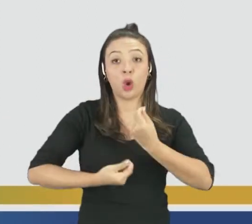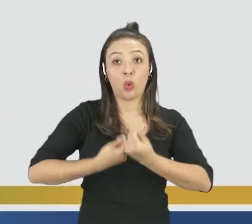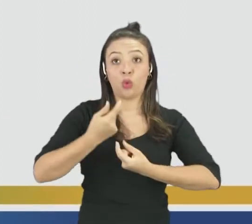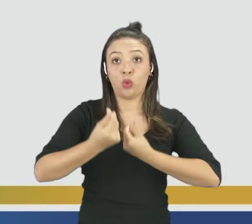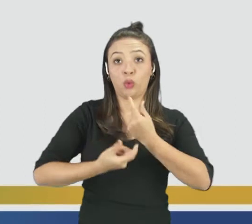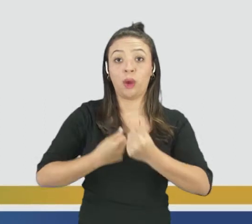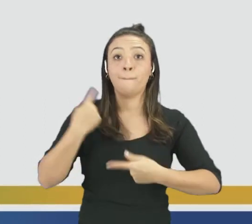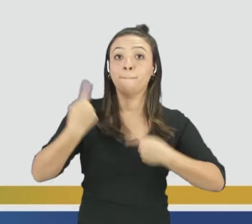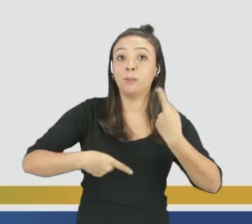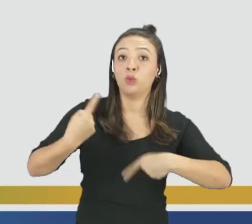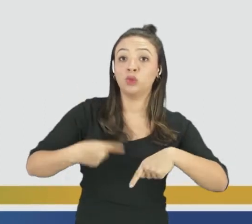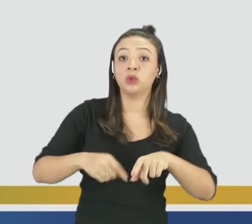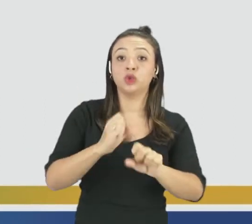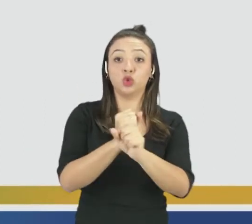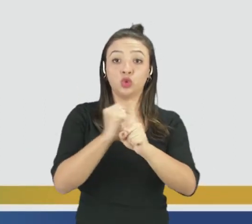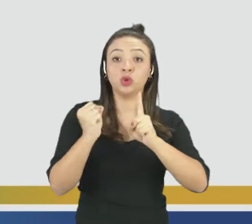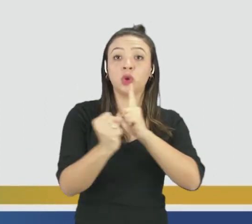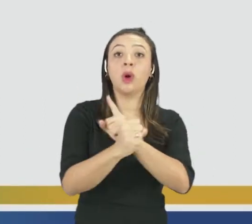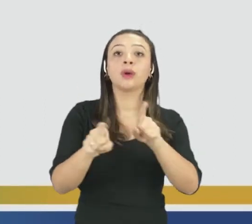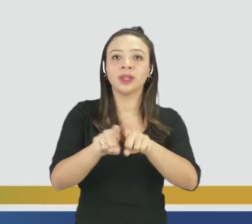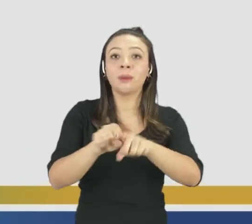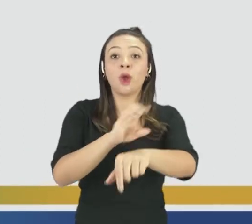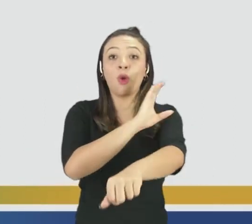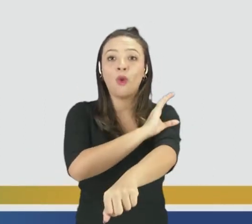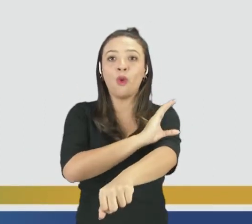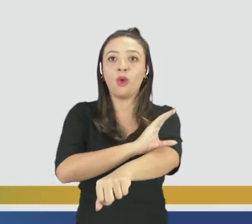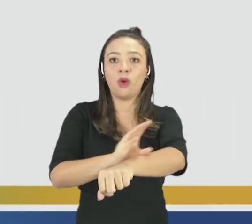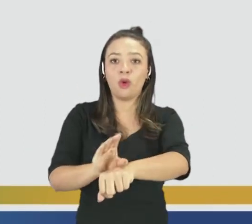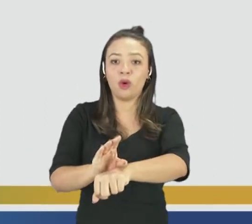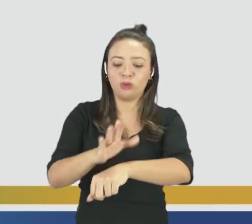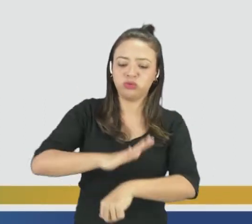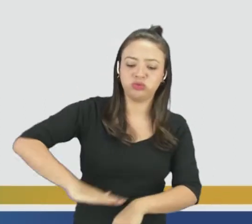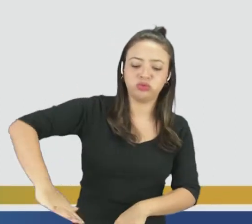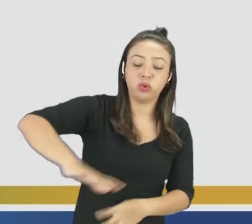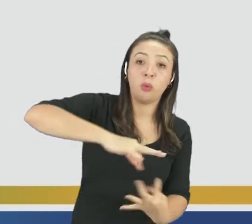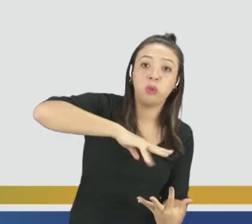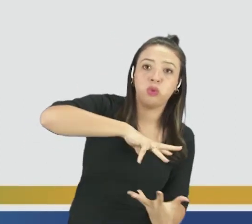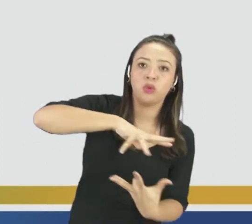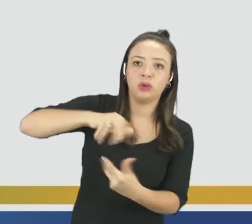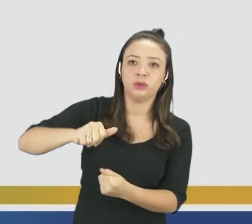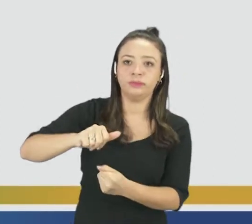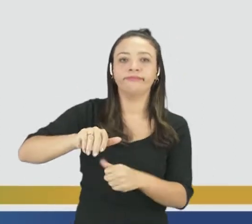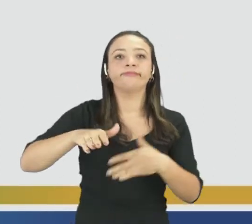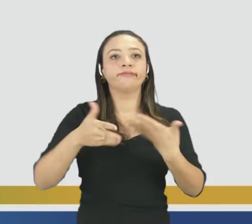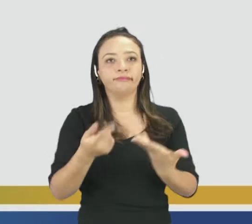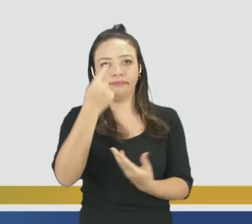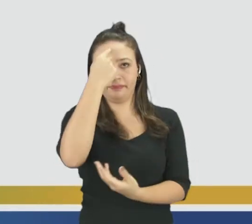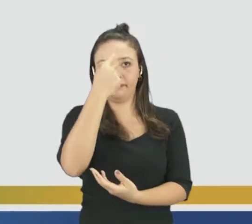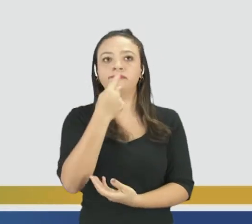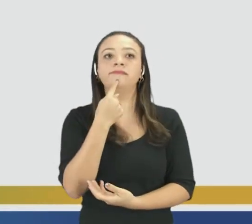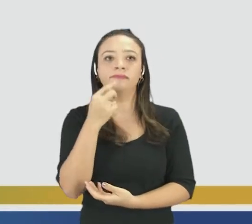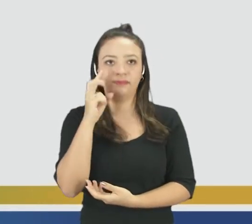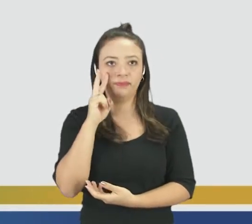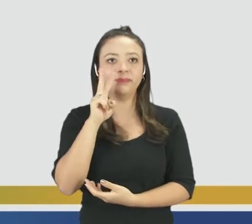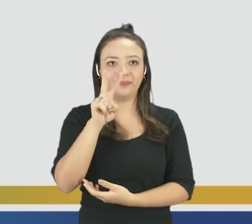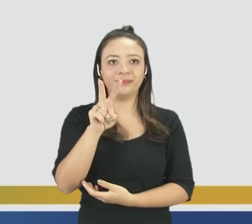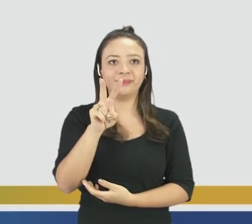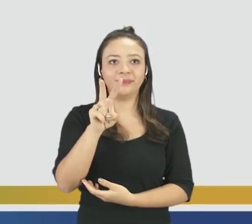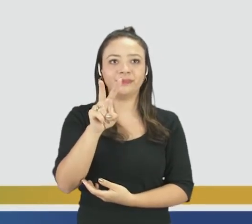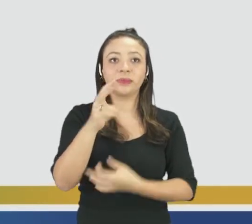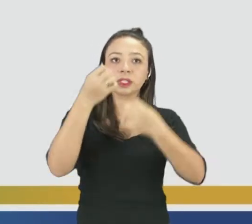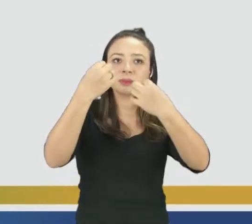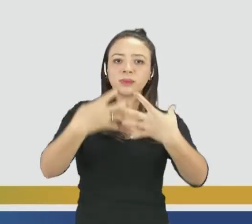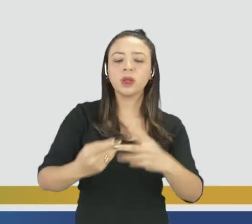social e cultural em âmbito planetário então nessa figura que você está vendo aí e